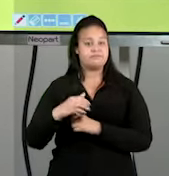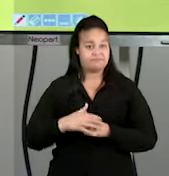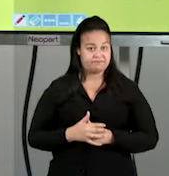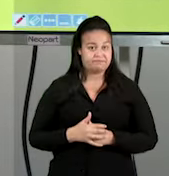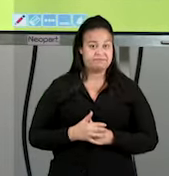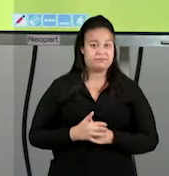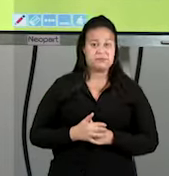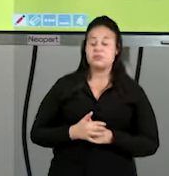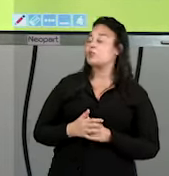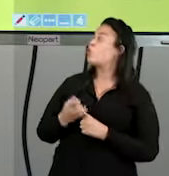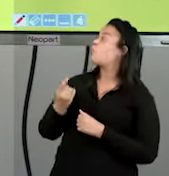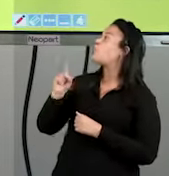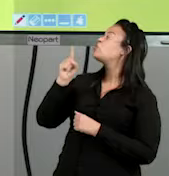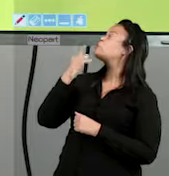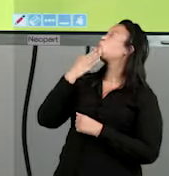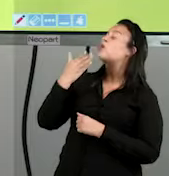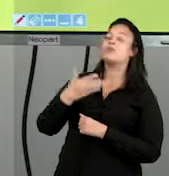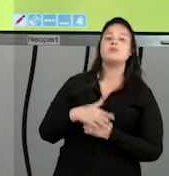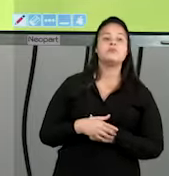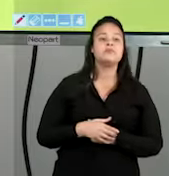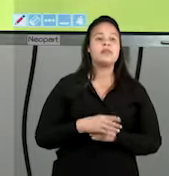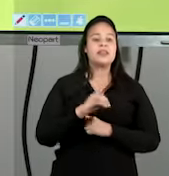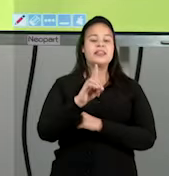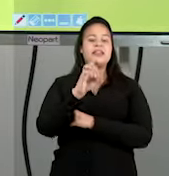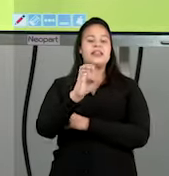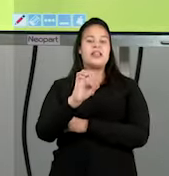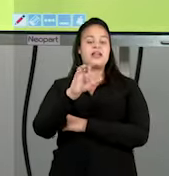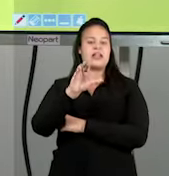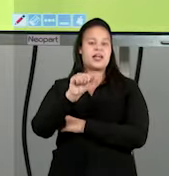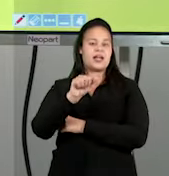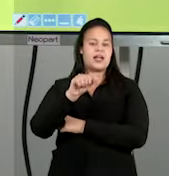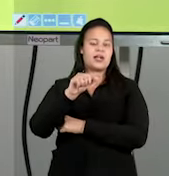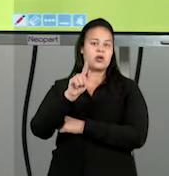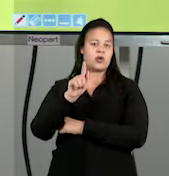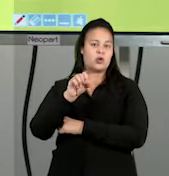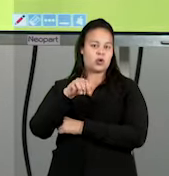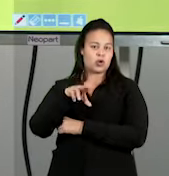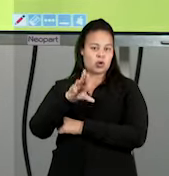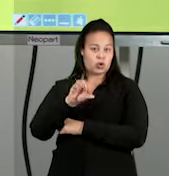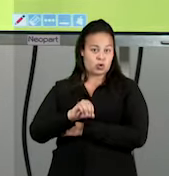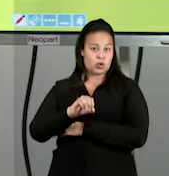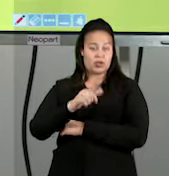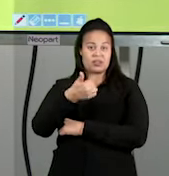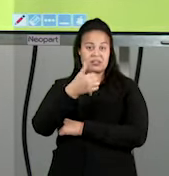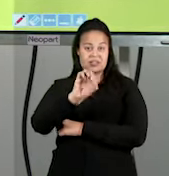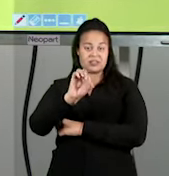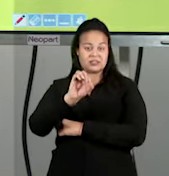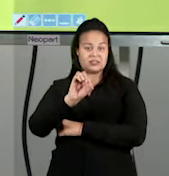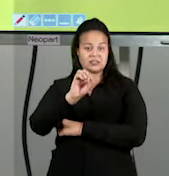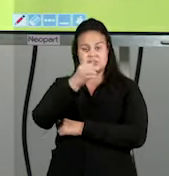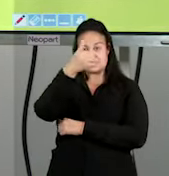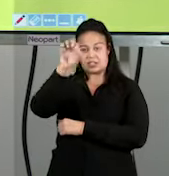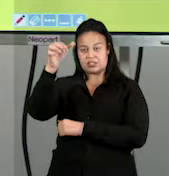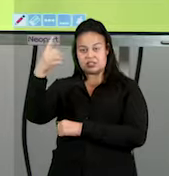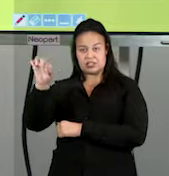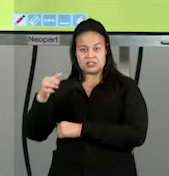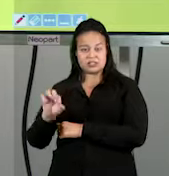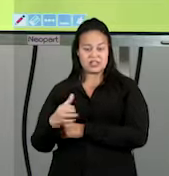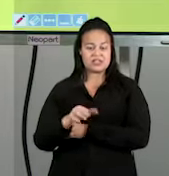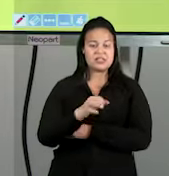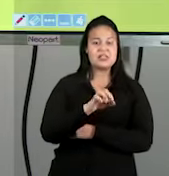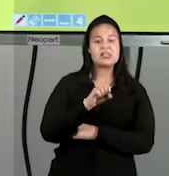último aqui chama decágono, 10 lados iguais. Então, se